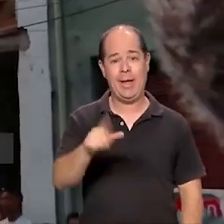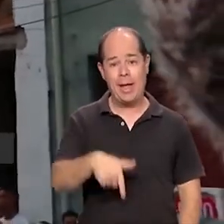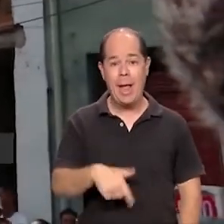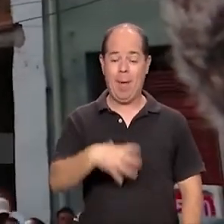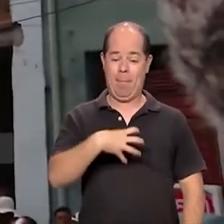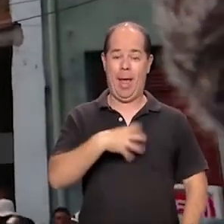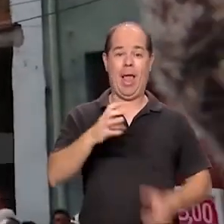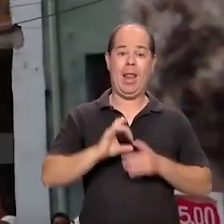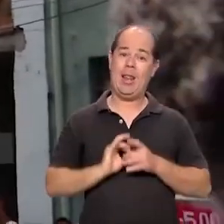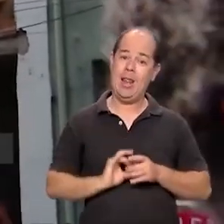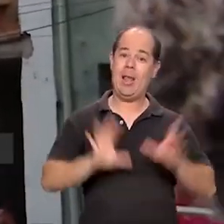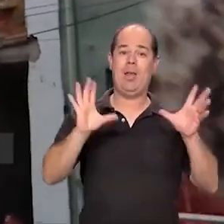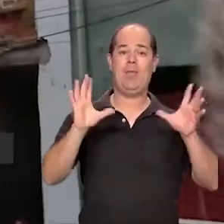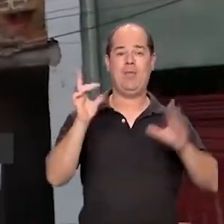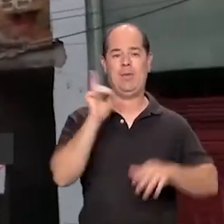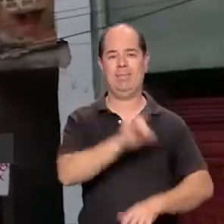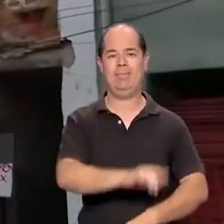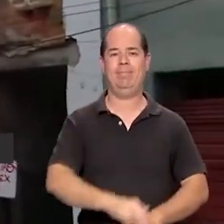Bahia.